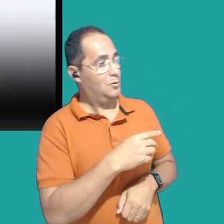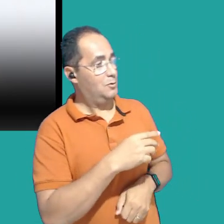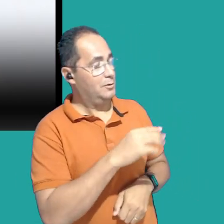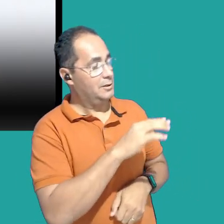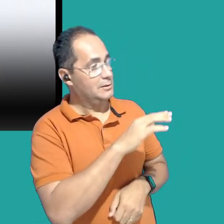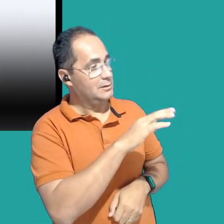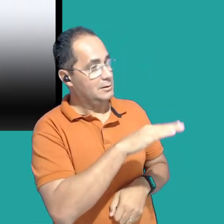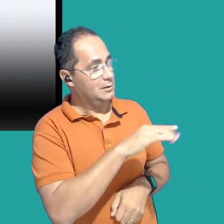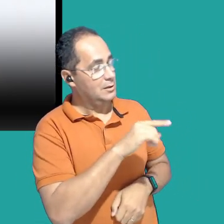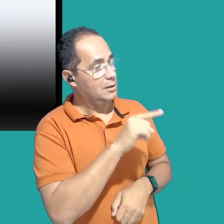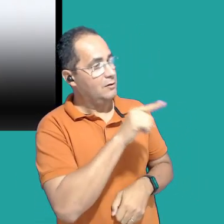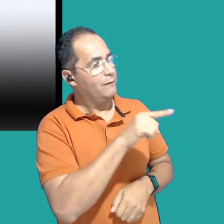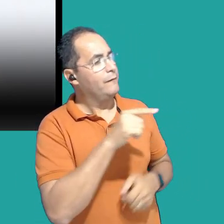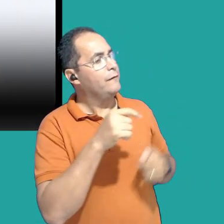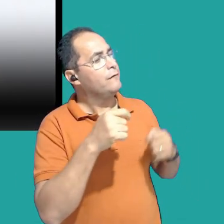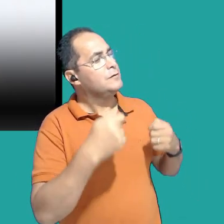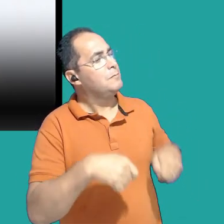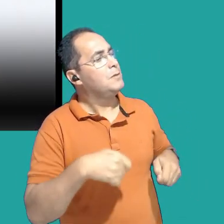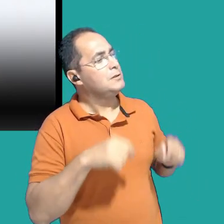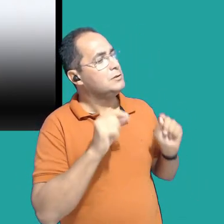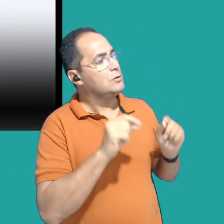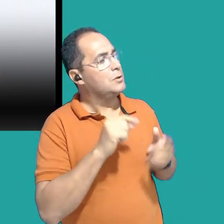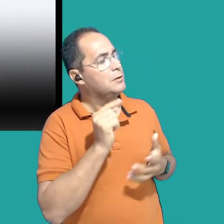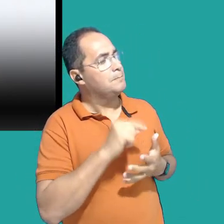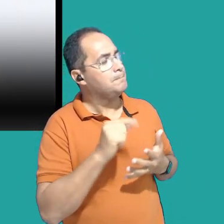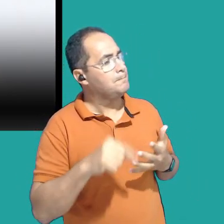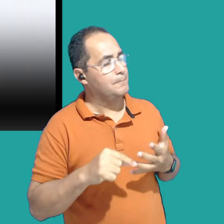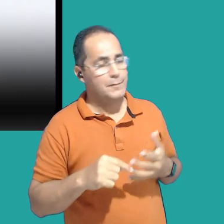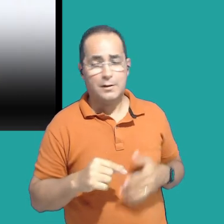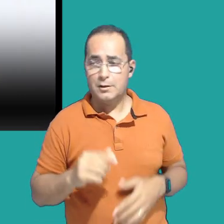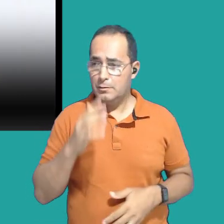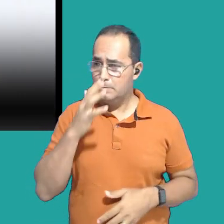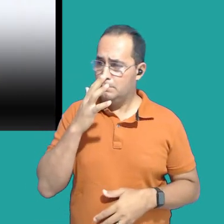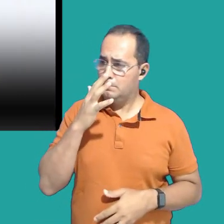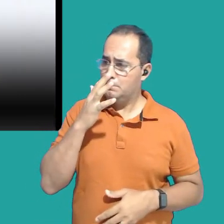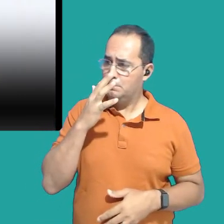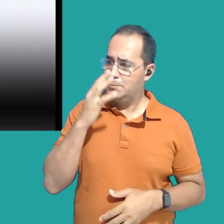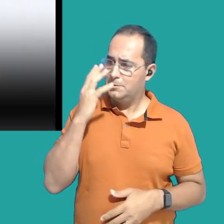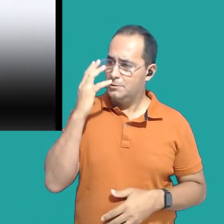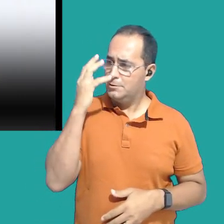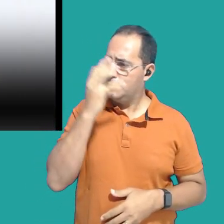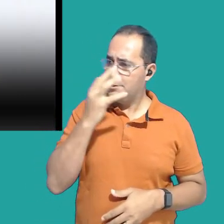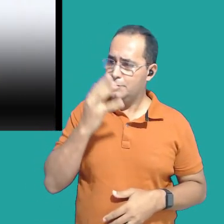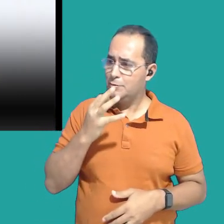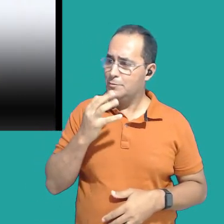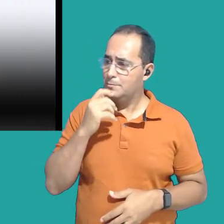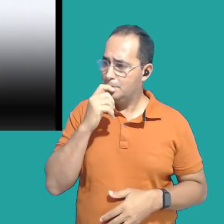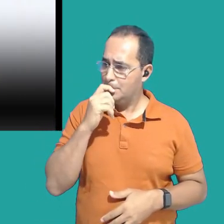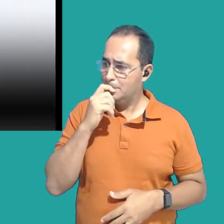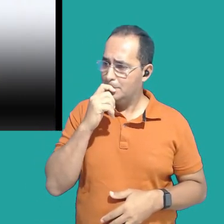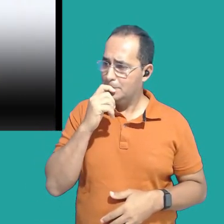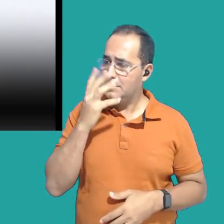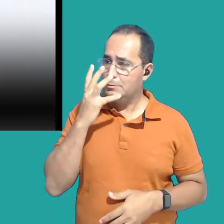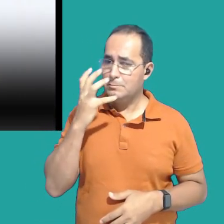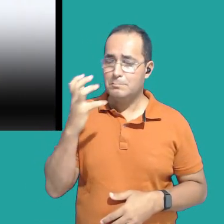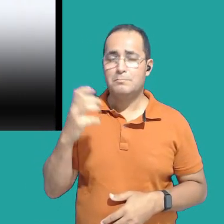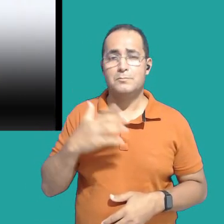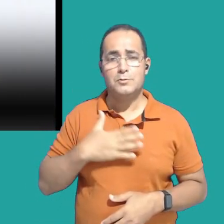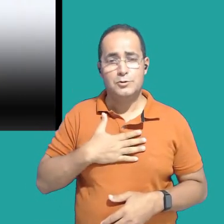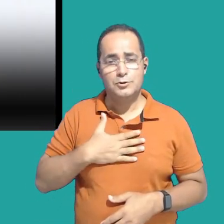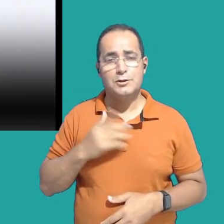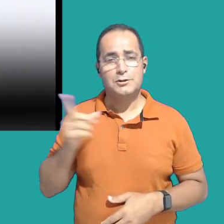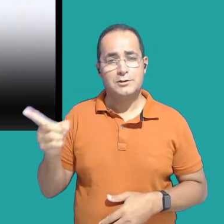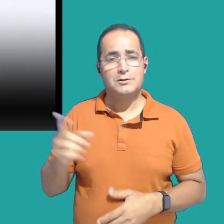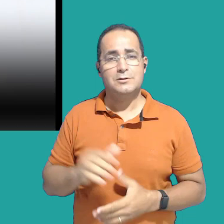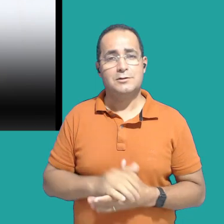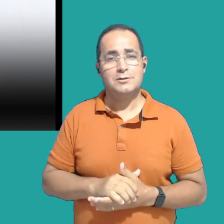saber do que eu precisava e tal. Eu achei Uhum, isso muito lindo, porque anteriormente,